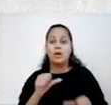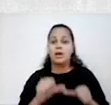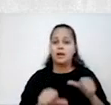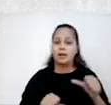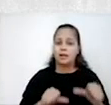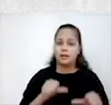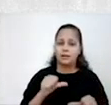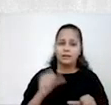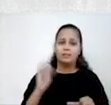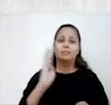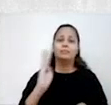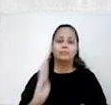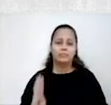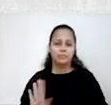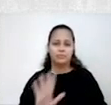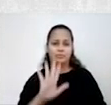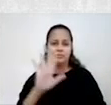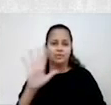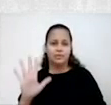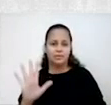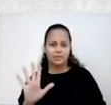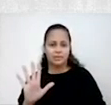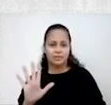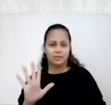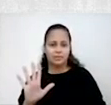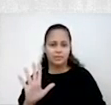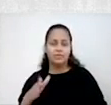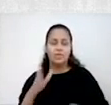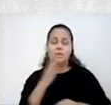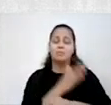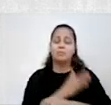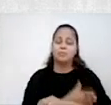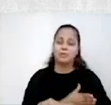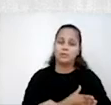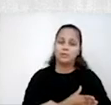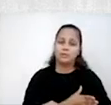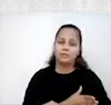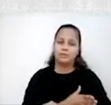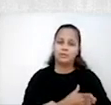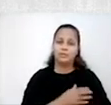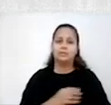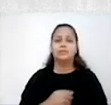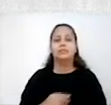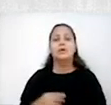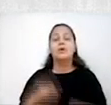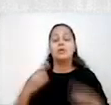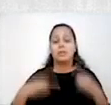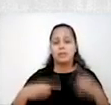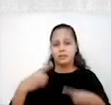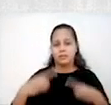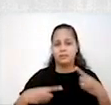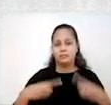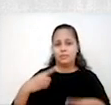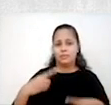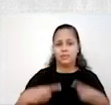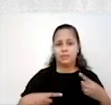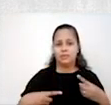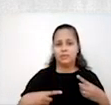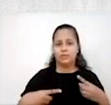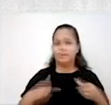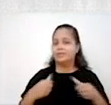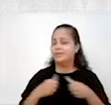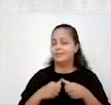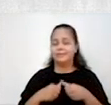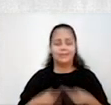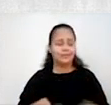essas mudanças que o Brasil vinha enfrentando de modernização, mudanças na política,